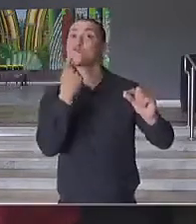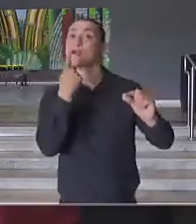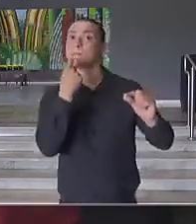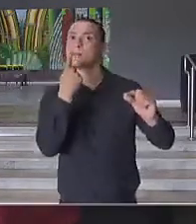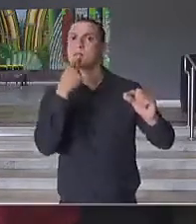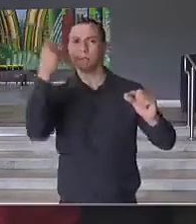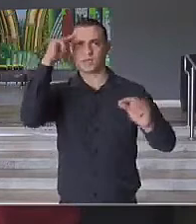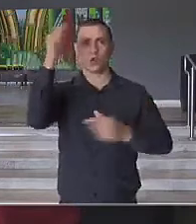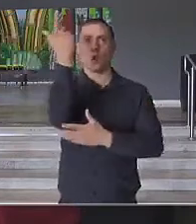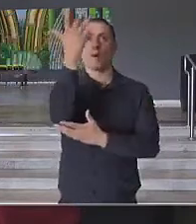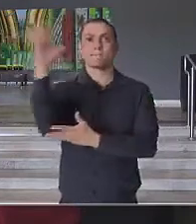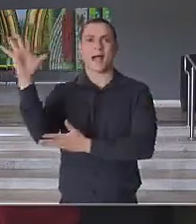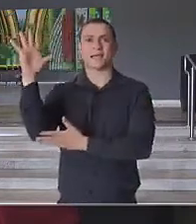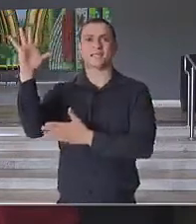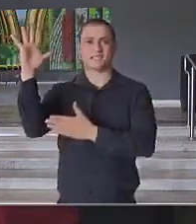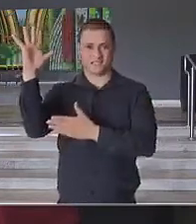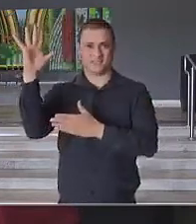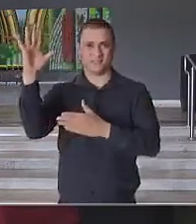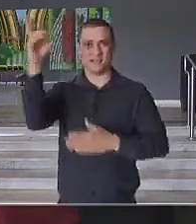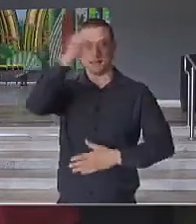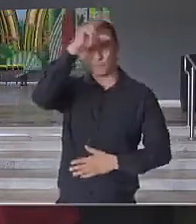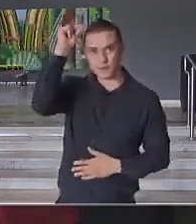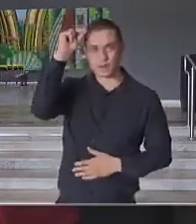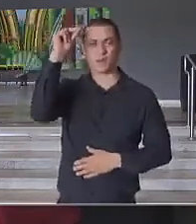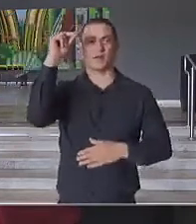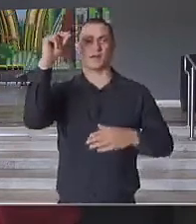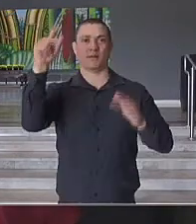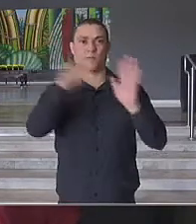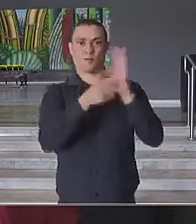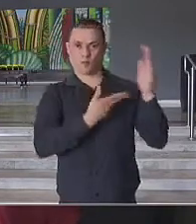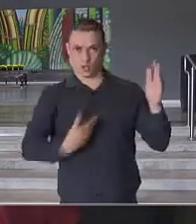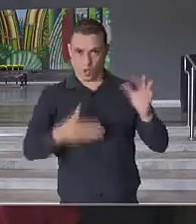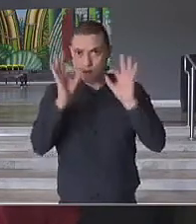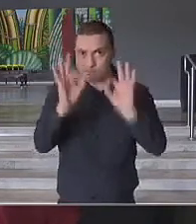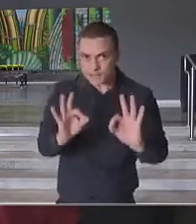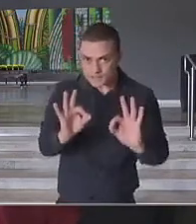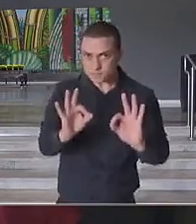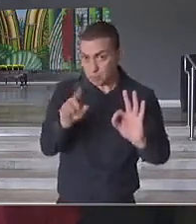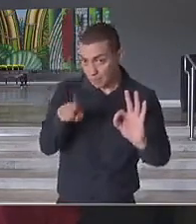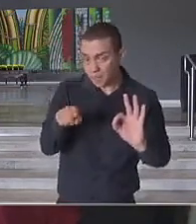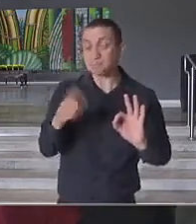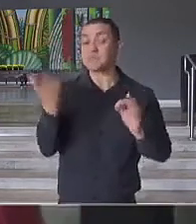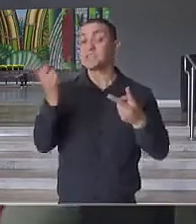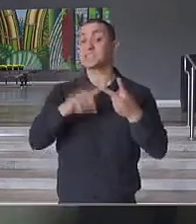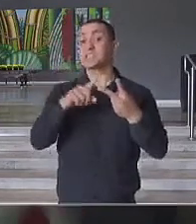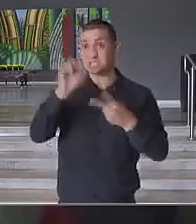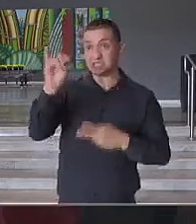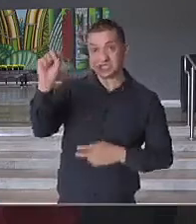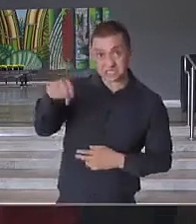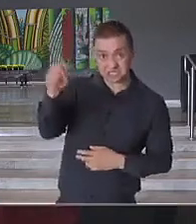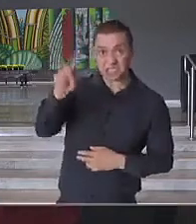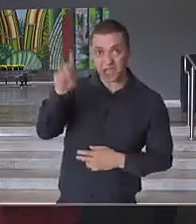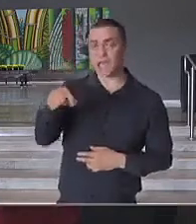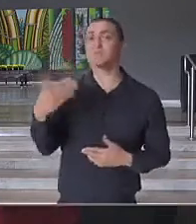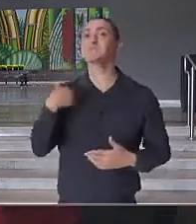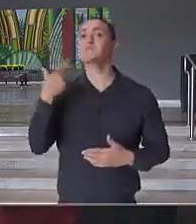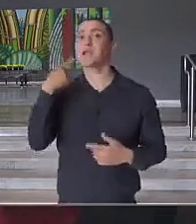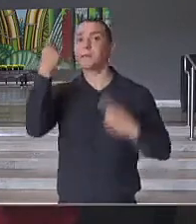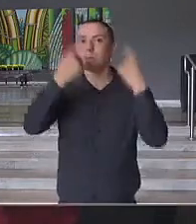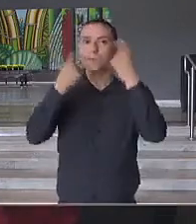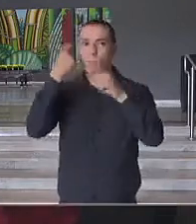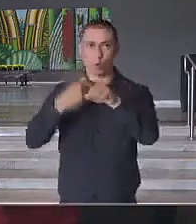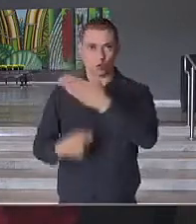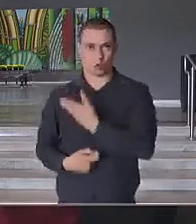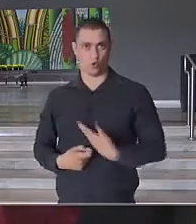os parques municipais e estaduais serão fechados. Eu queria confirmar se é isso mesmo. E, se sim, eu queria saber se existe uma preocupação